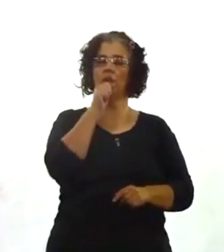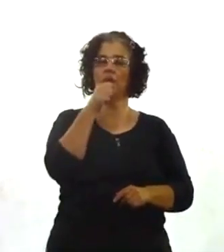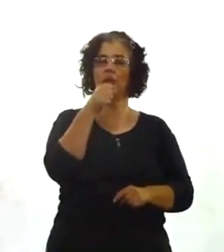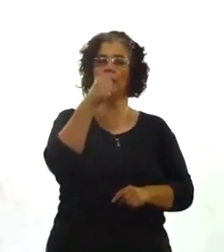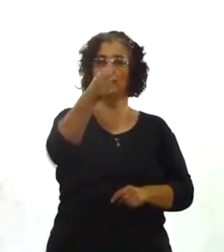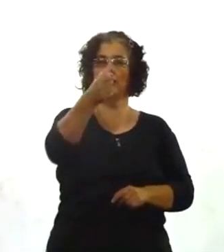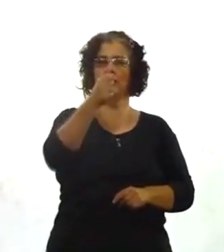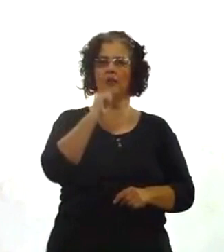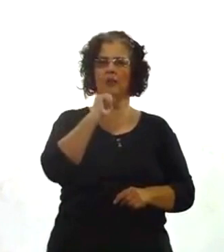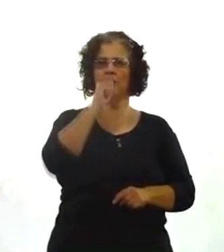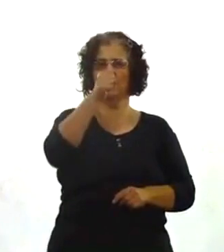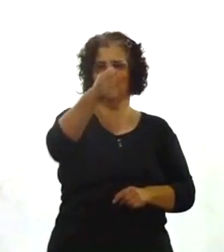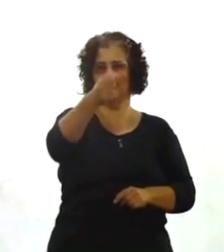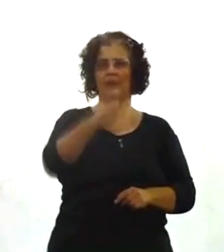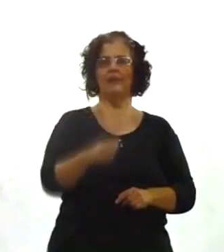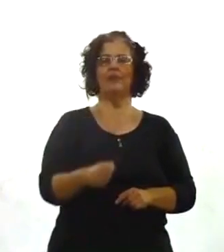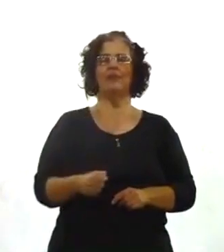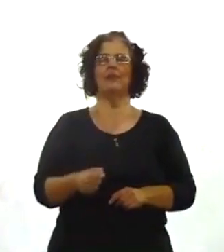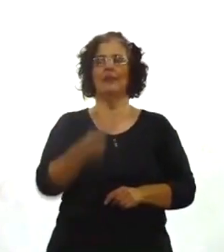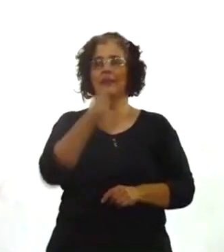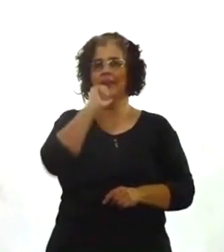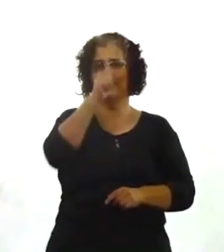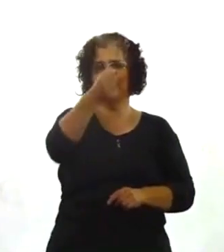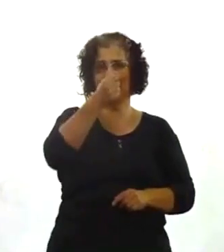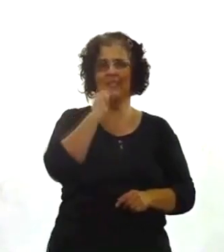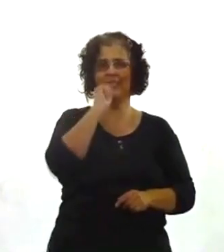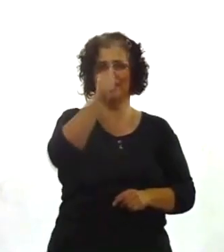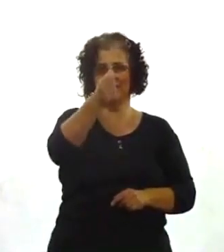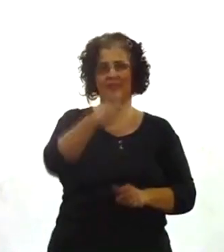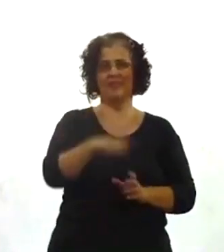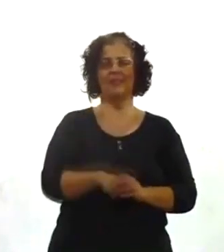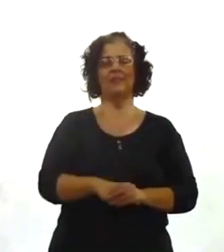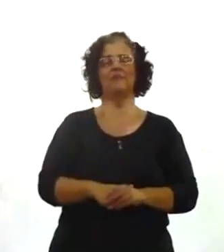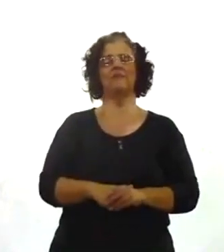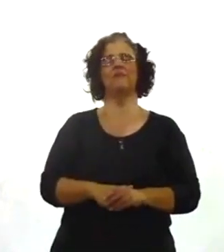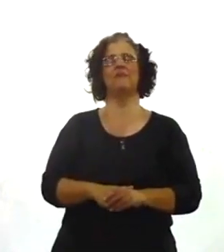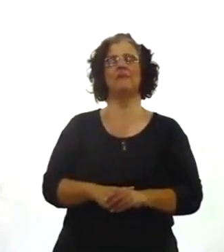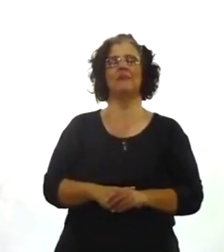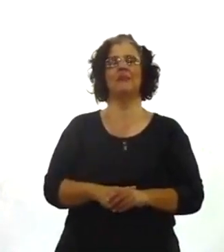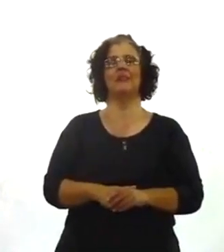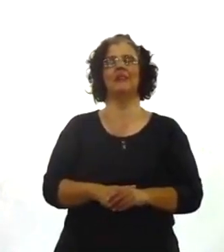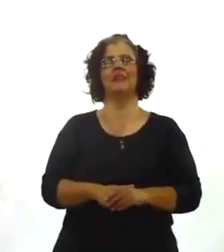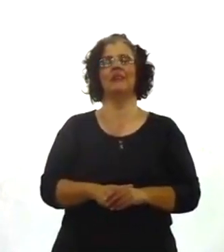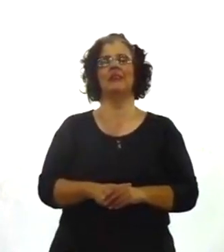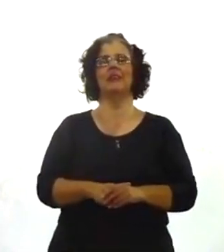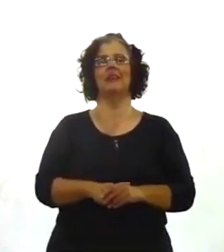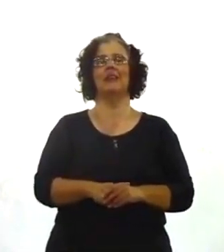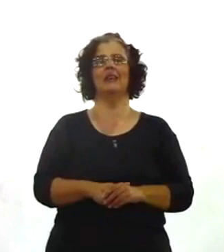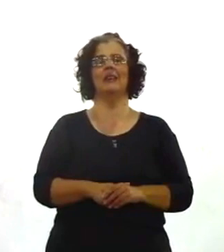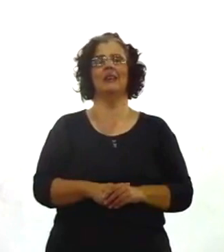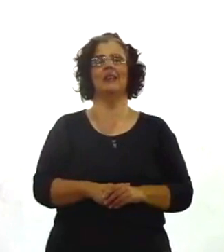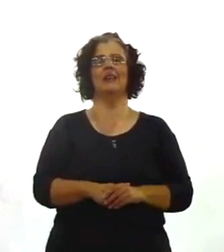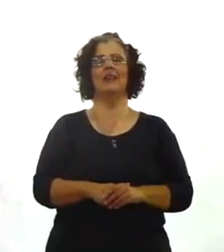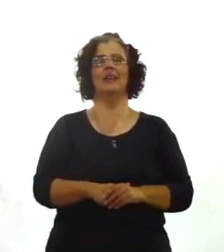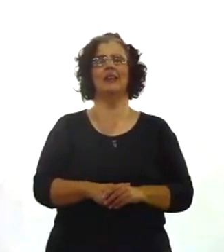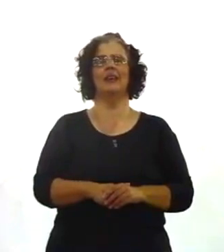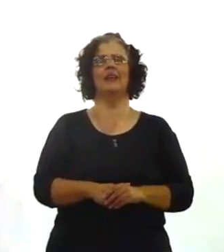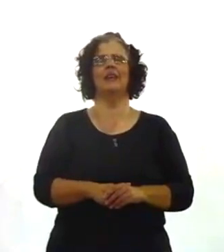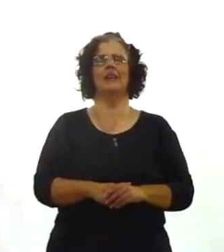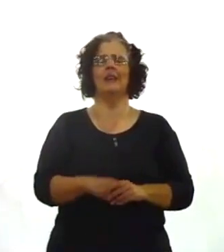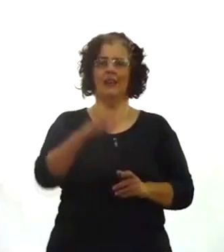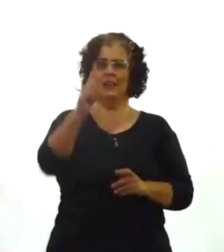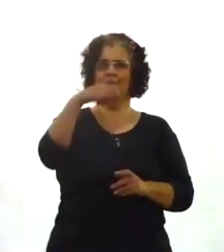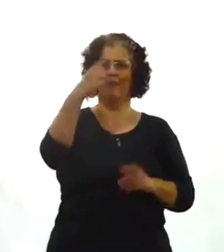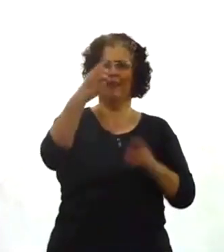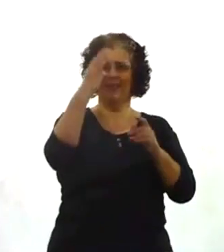Ele morreu 3 dias depois disso só. E o repórter lhe perguntou assim, que legado o senhor quer deixar